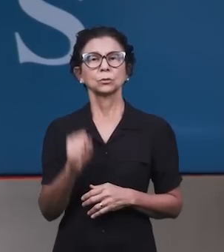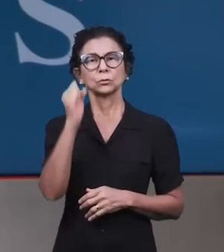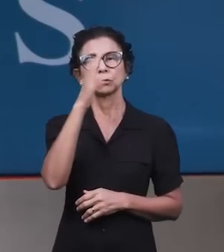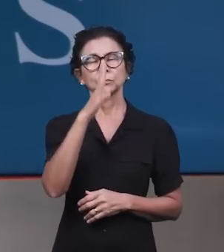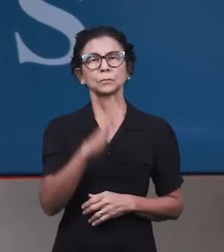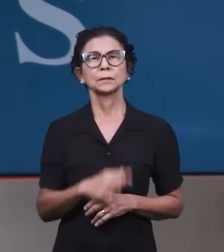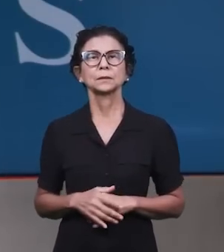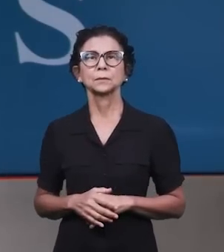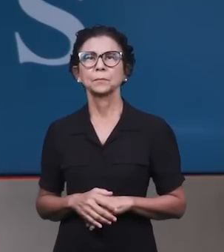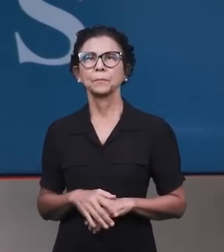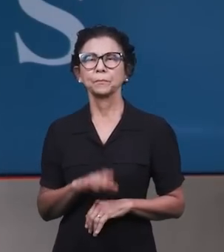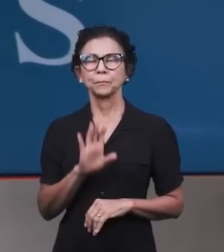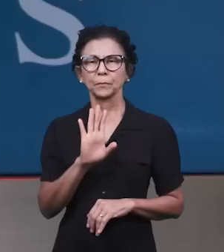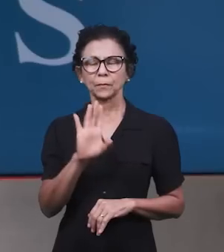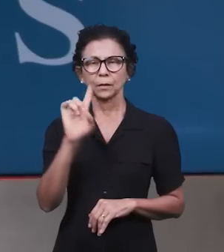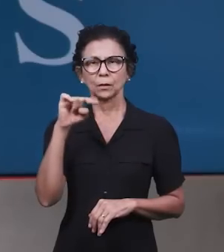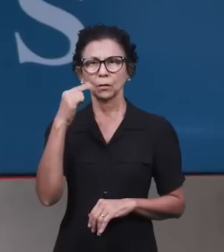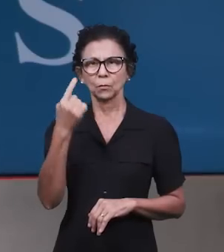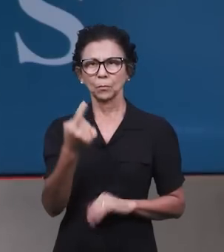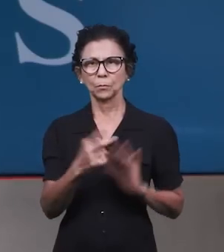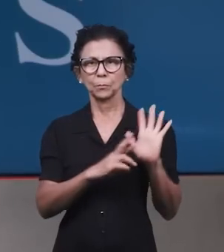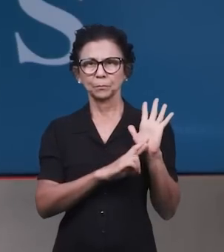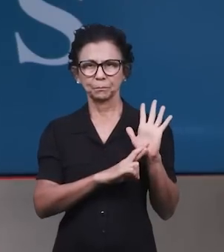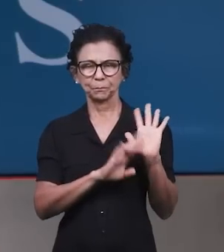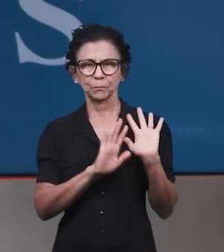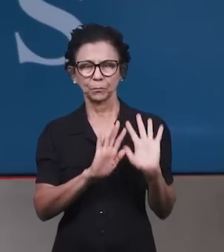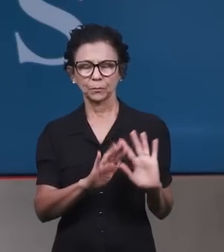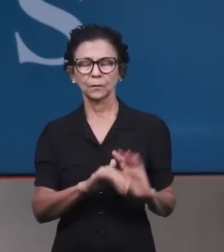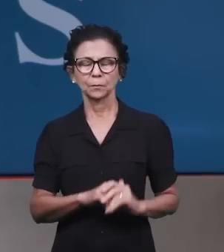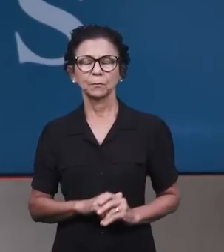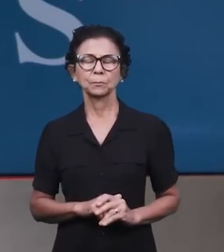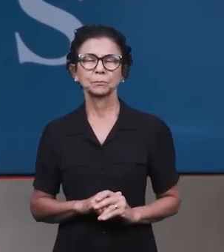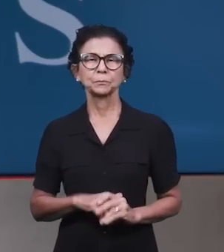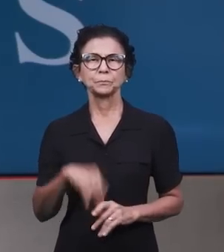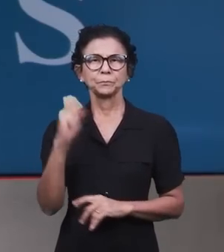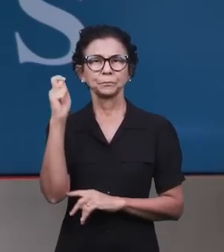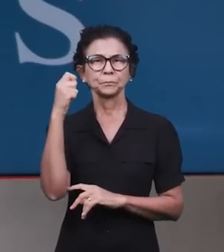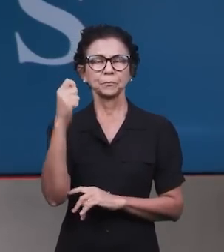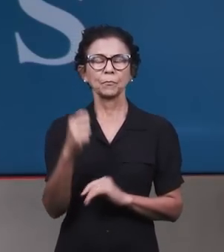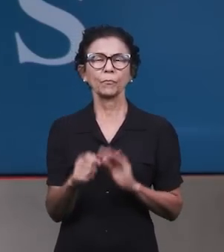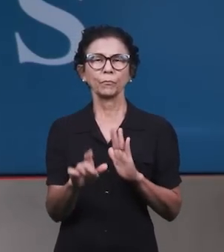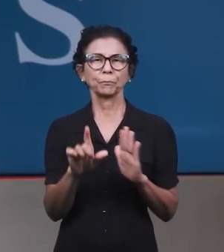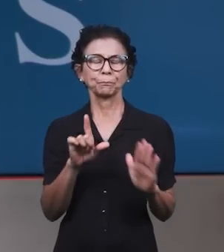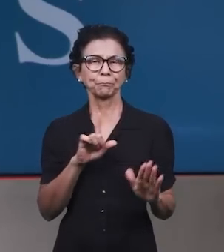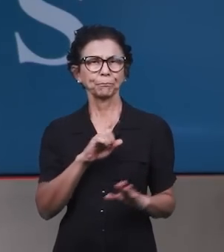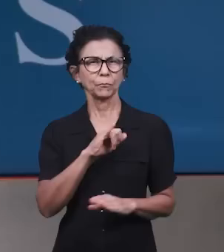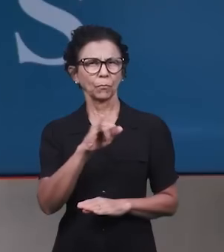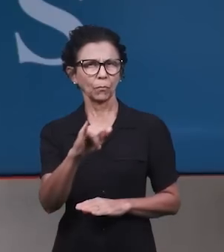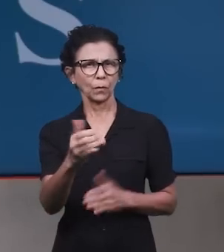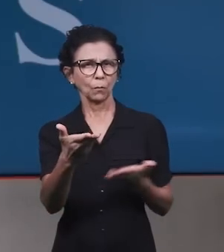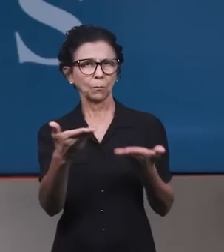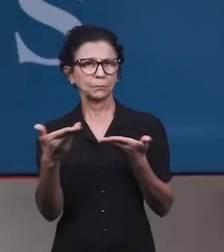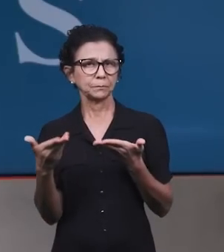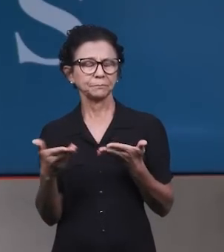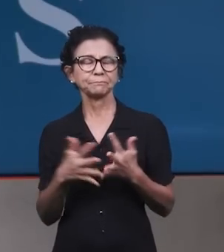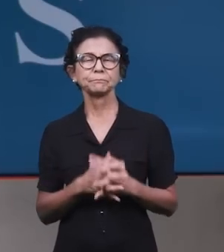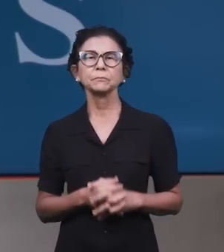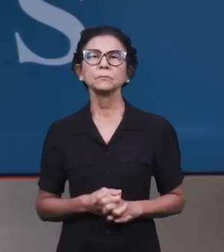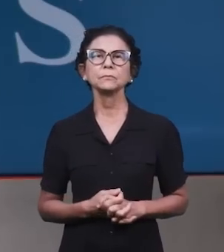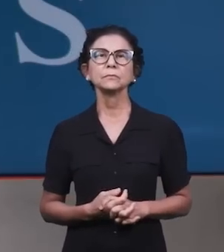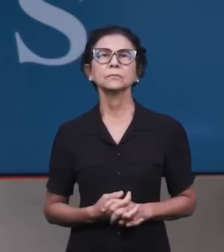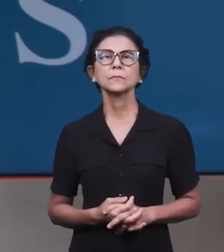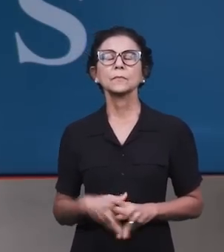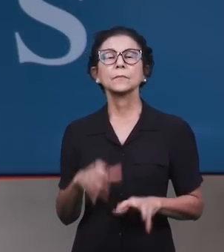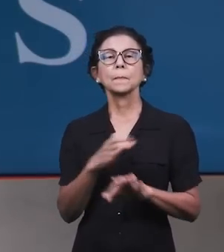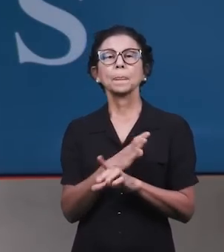Mas, atenção, vou chamar o próximo correspondente já, vou falar sobre o Rio Grande do Sul, mas antes, deixa eu te fazer um convite aqui. Participe conosco do